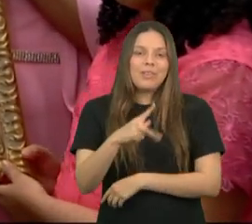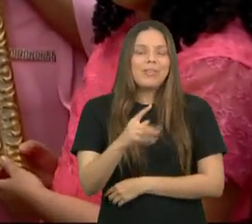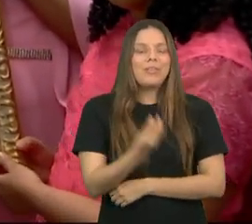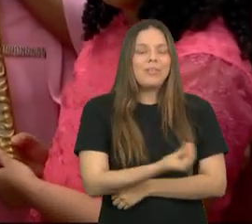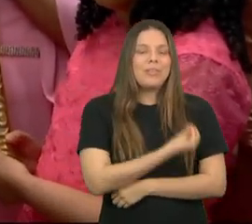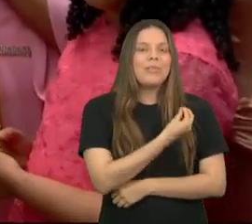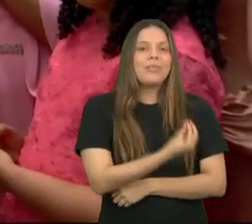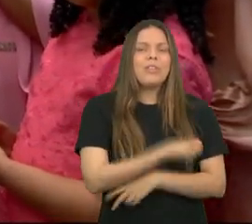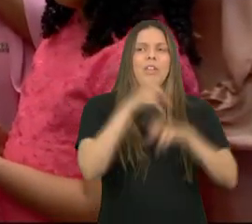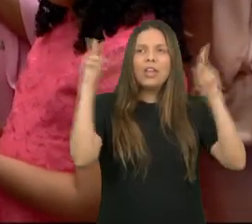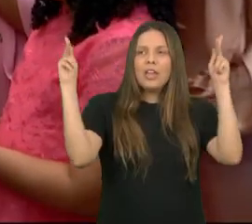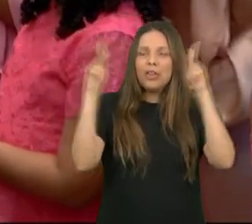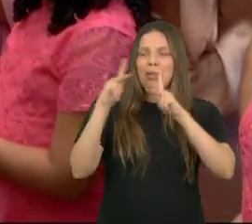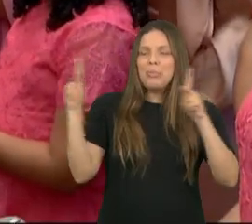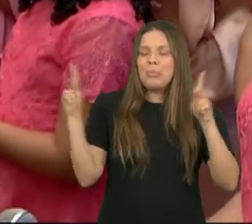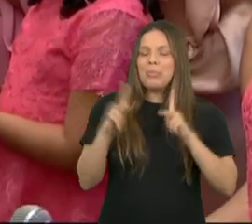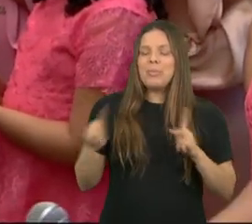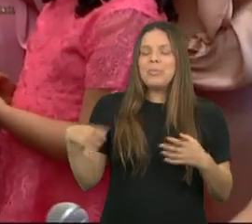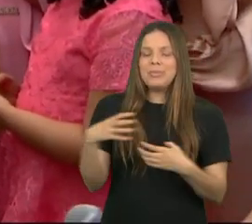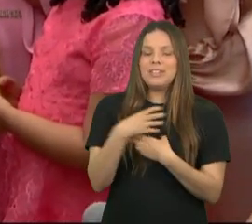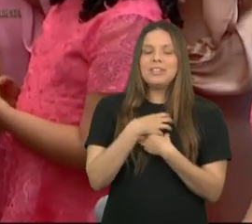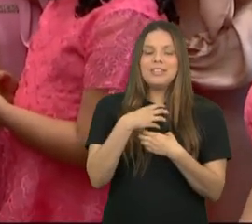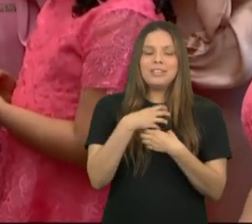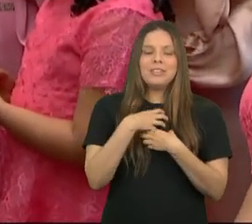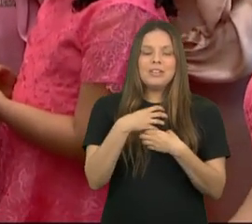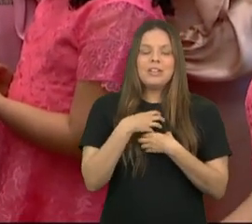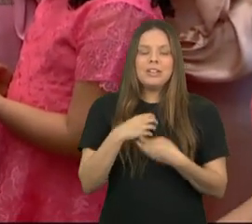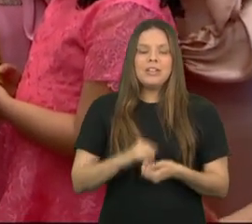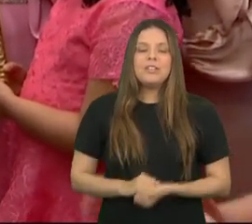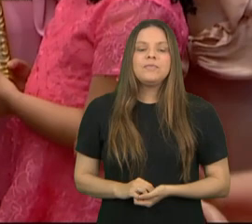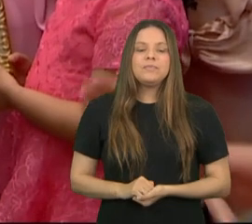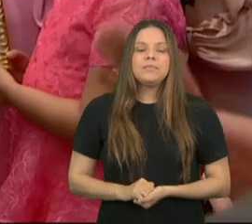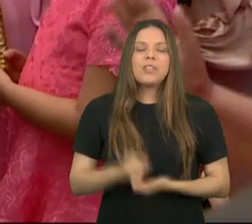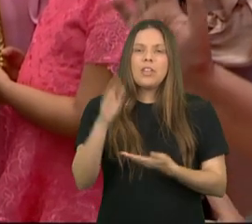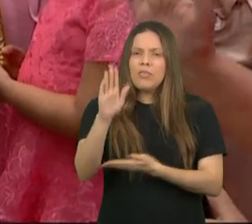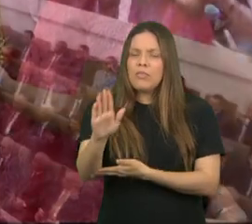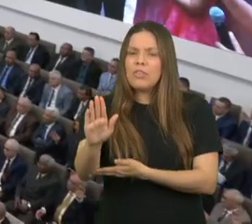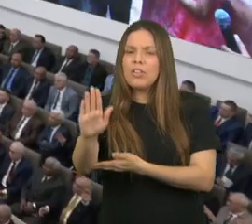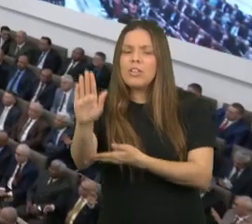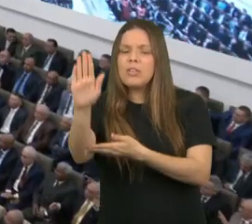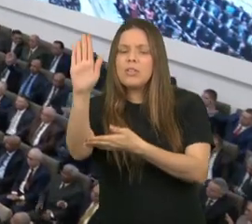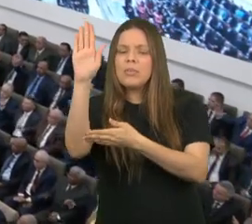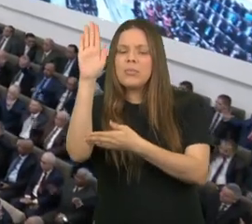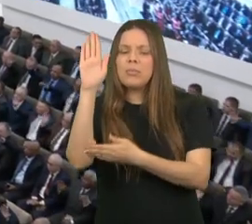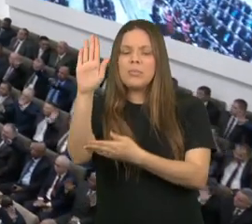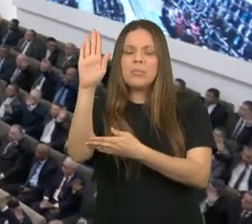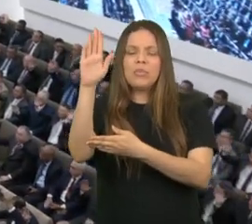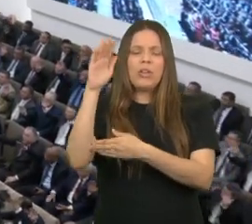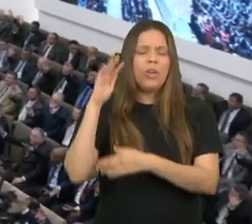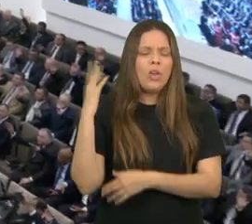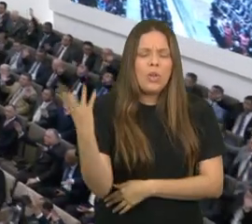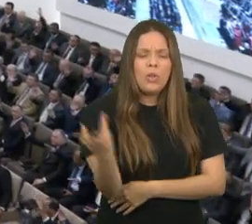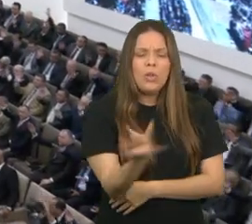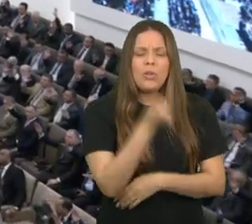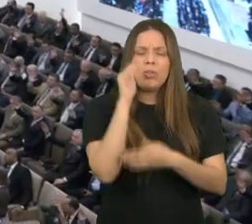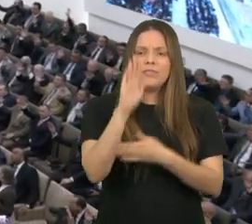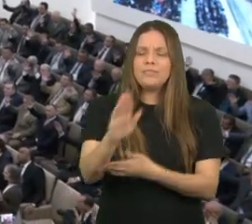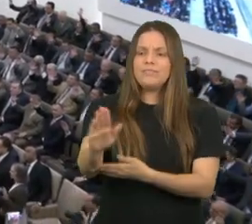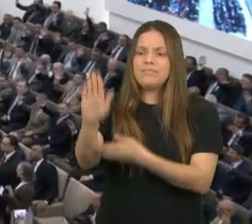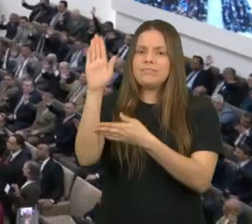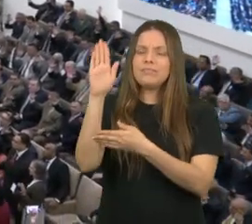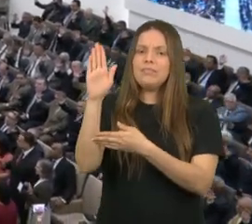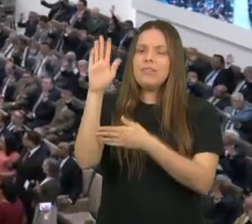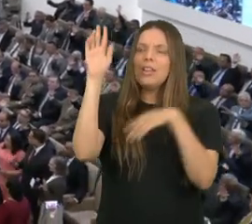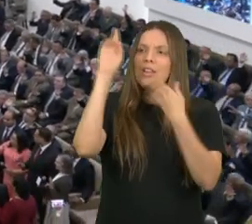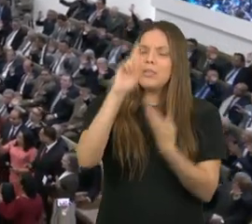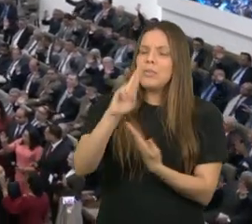em paz. Vocês poderiam levantar as mãos para cá, por gentileza, o púlpito também, e dizer que o Senhor